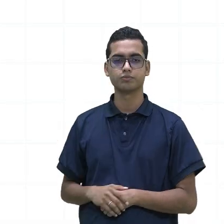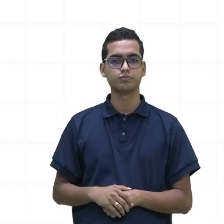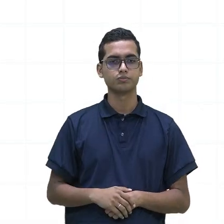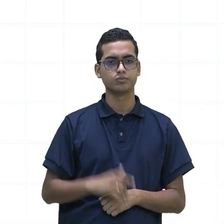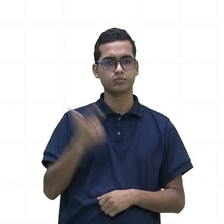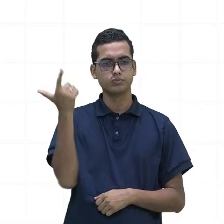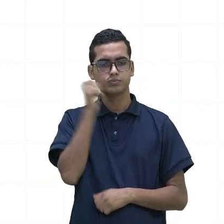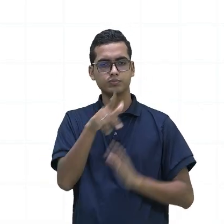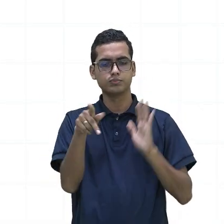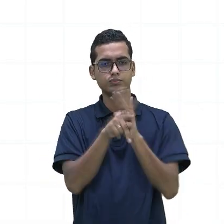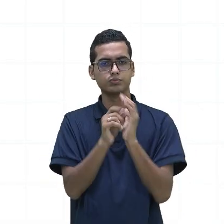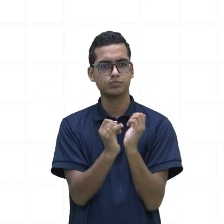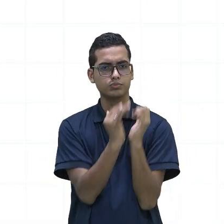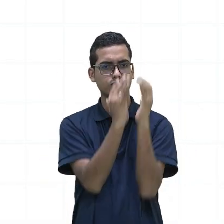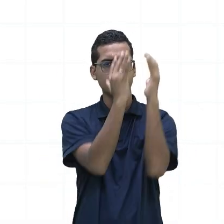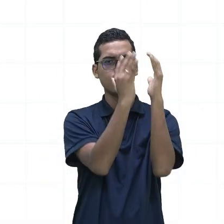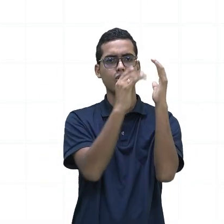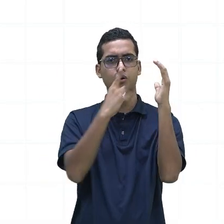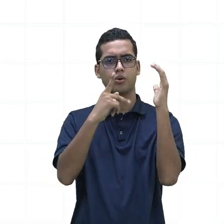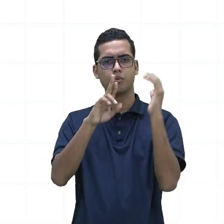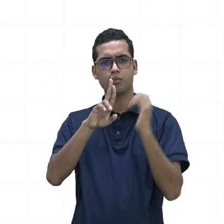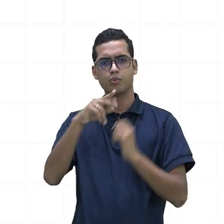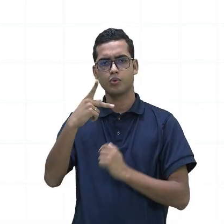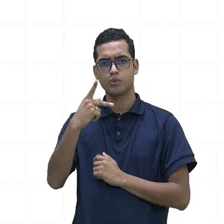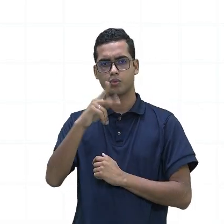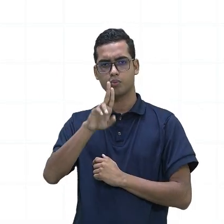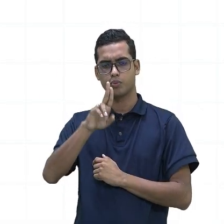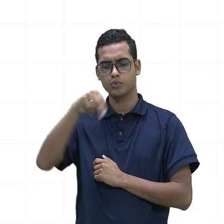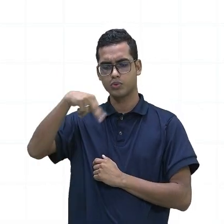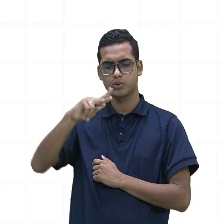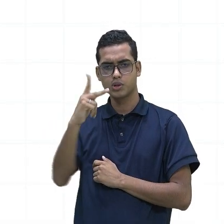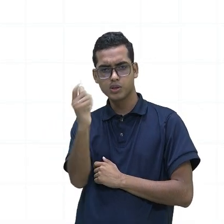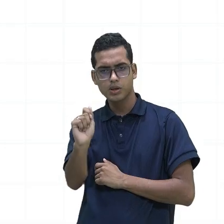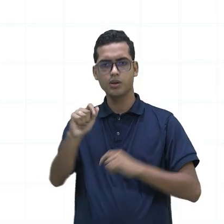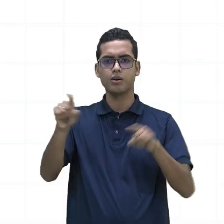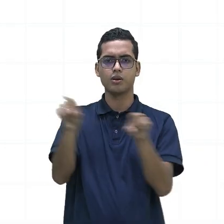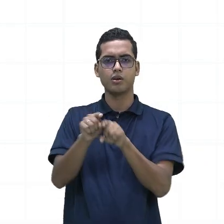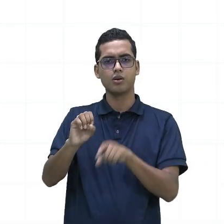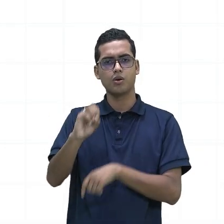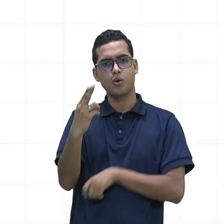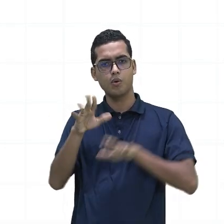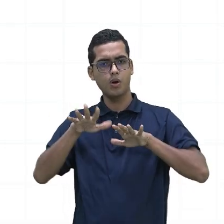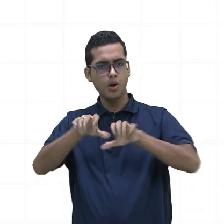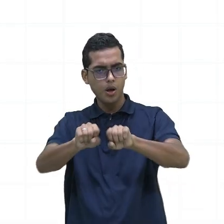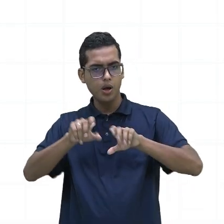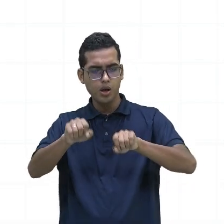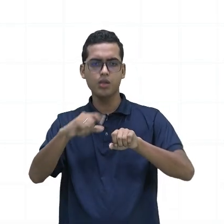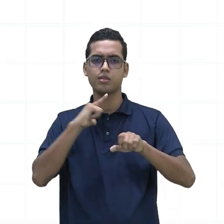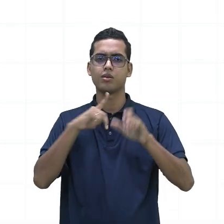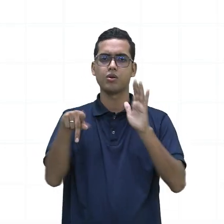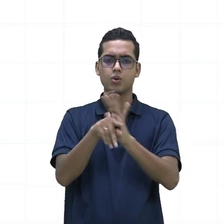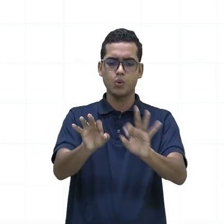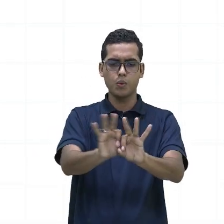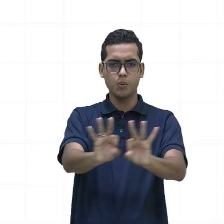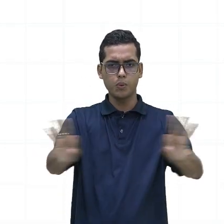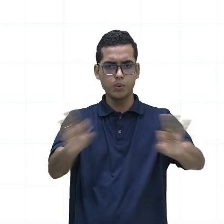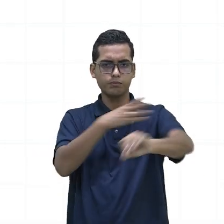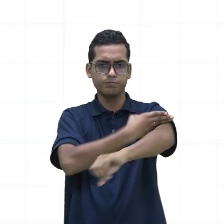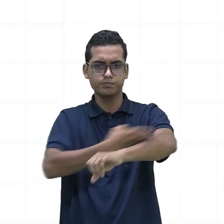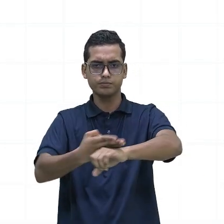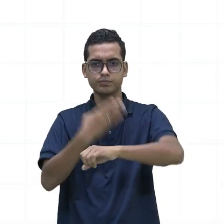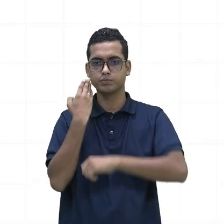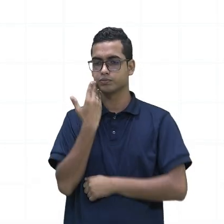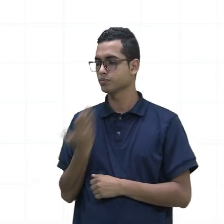palmeira pupunha, da palmeira açaí, tem vários tipos de palmeiras que elas produzem palmito, e olha só, ele